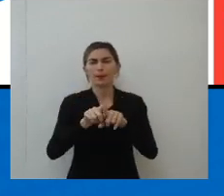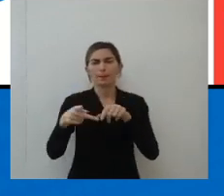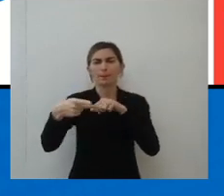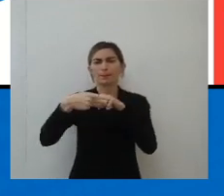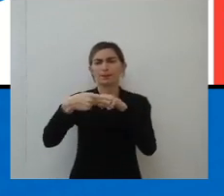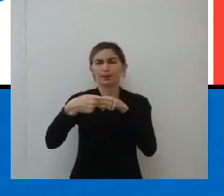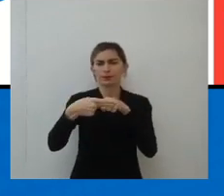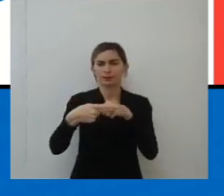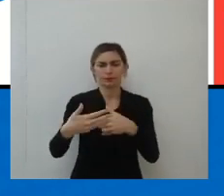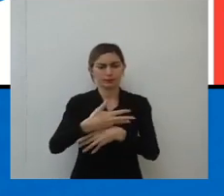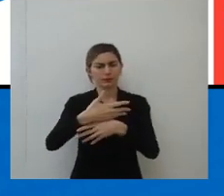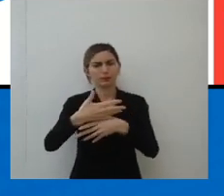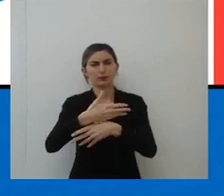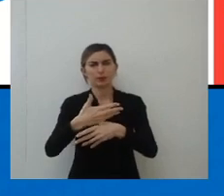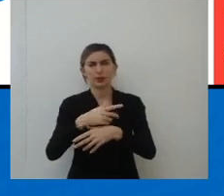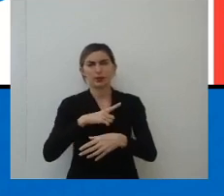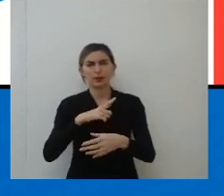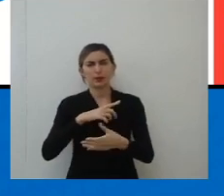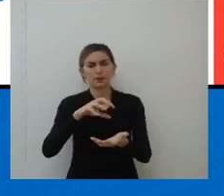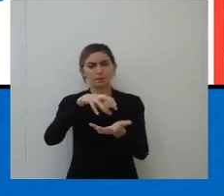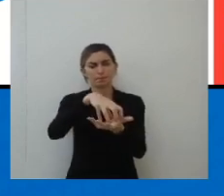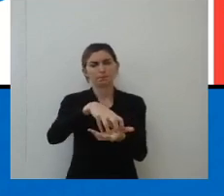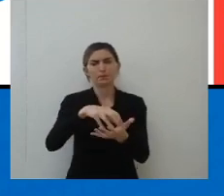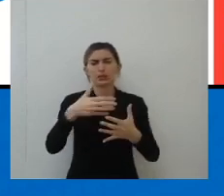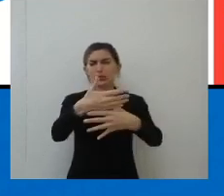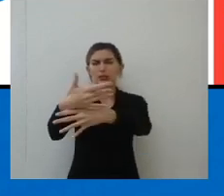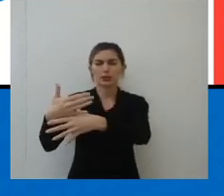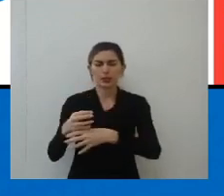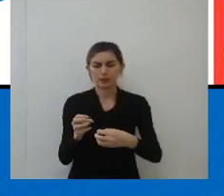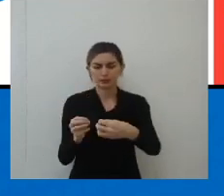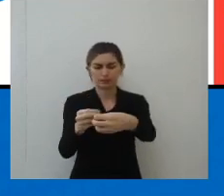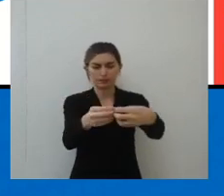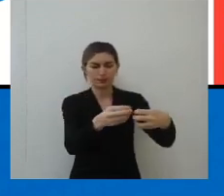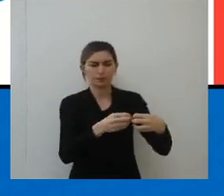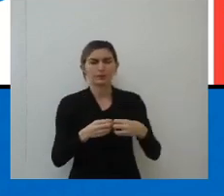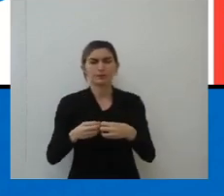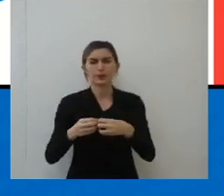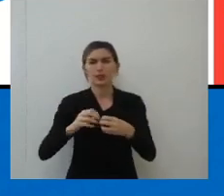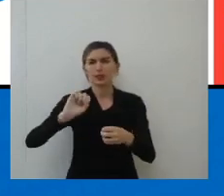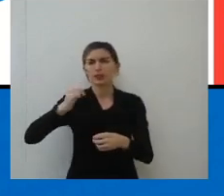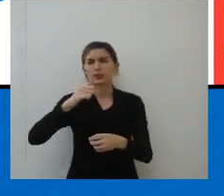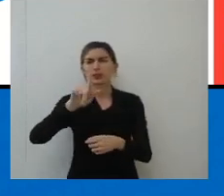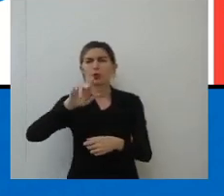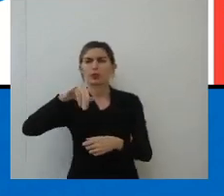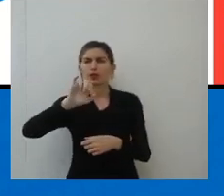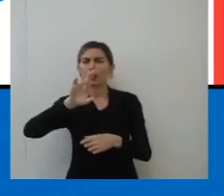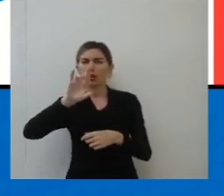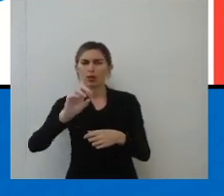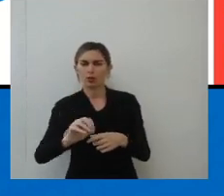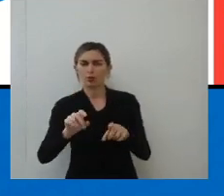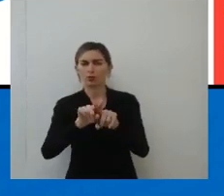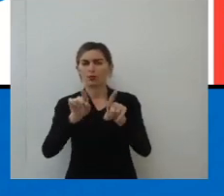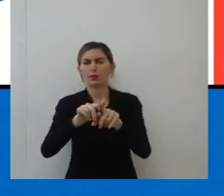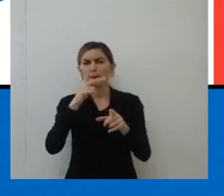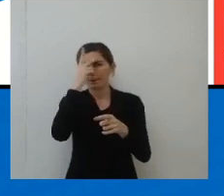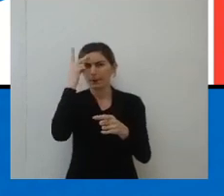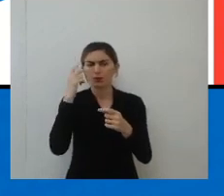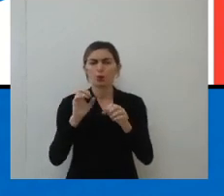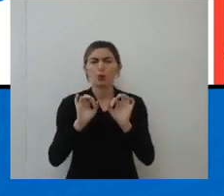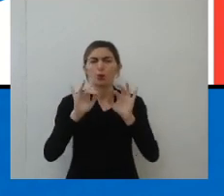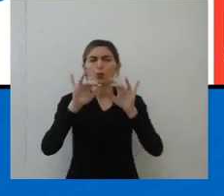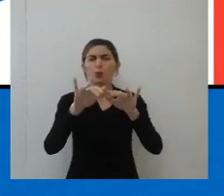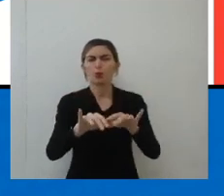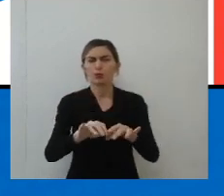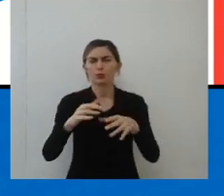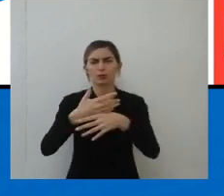Petrolina, onde ela serve como esteio para as cidades ao redor. A gente tem a cidade de Salgueiro, onde as pessoas também convergem para a cidade